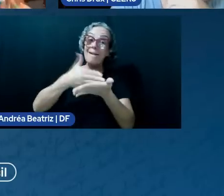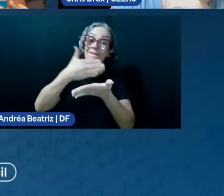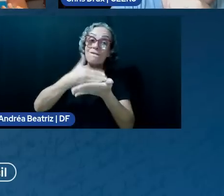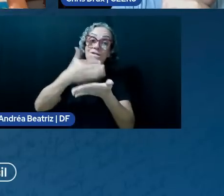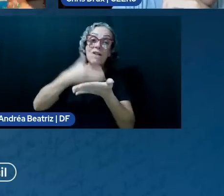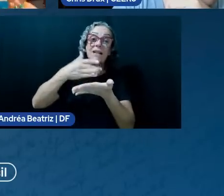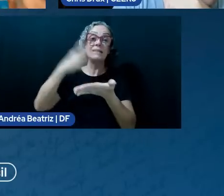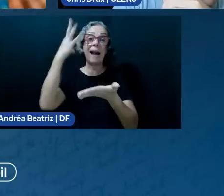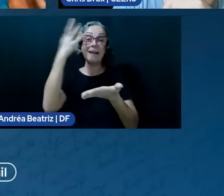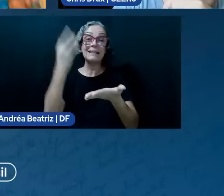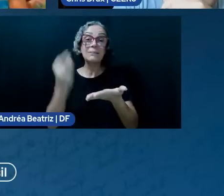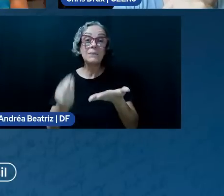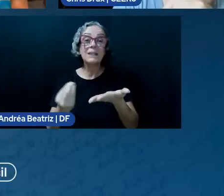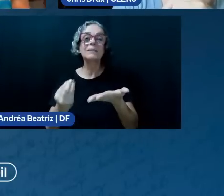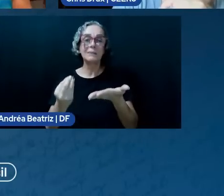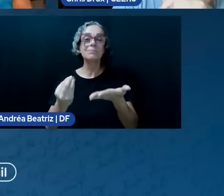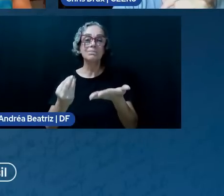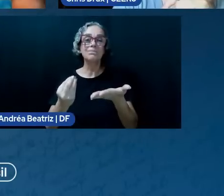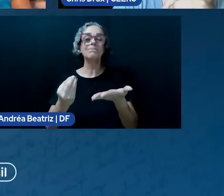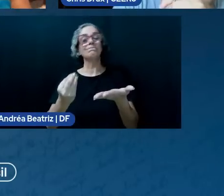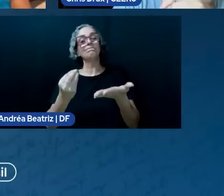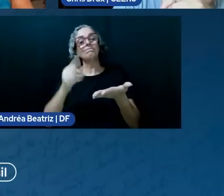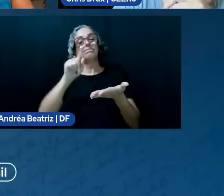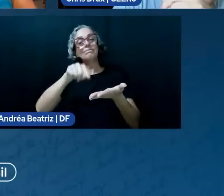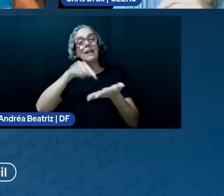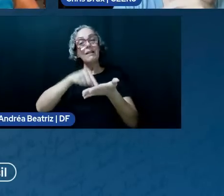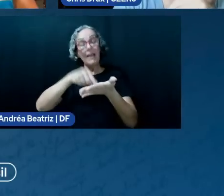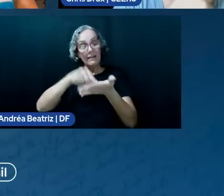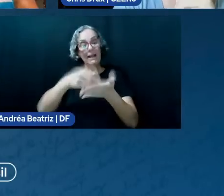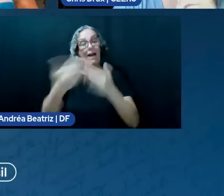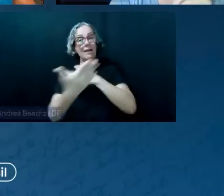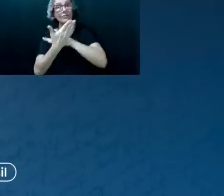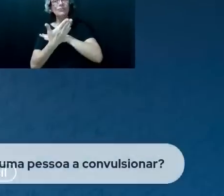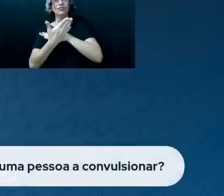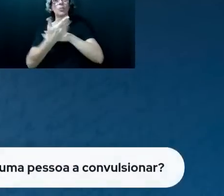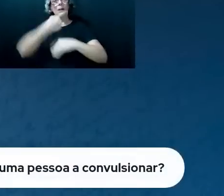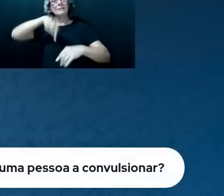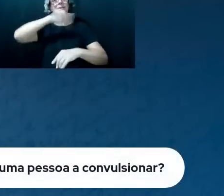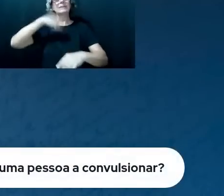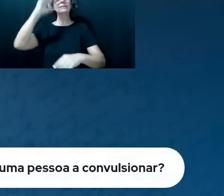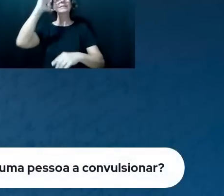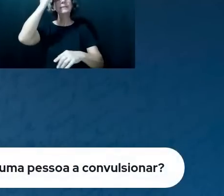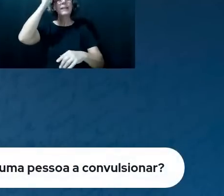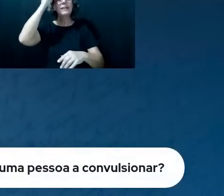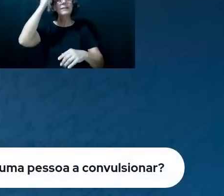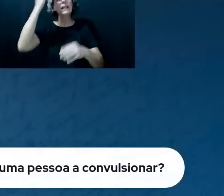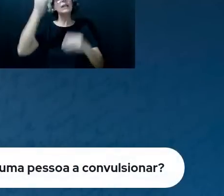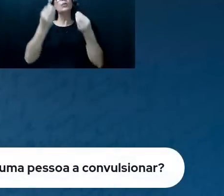como compreender o que significa esse termo convulsionários ou